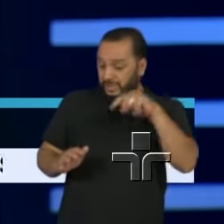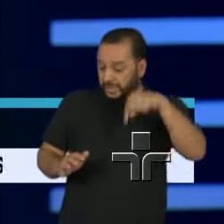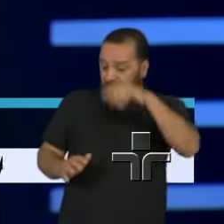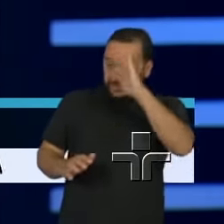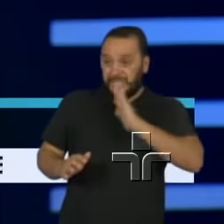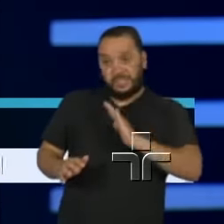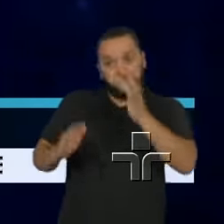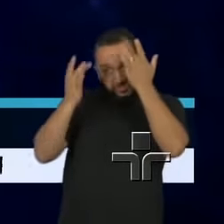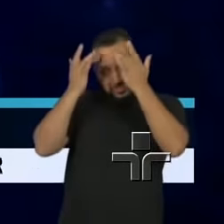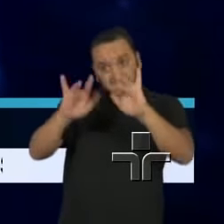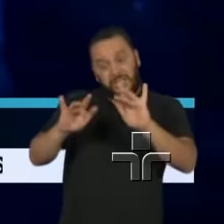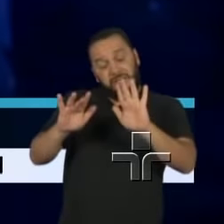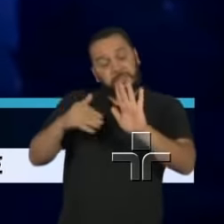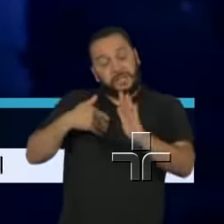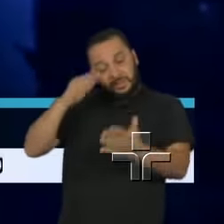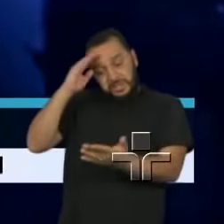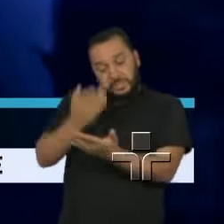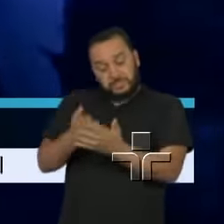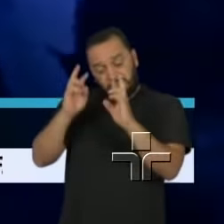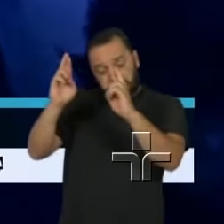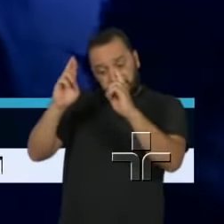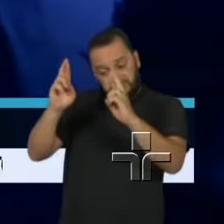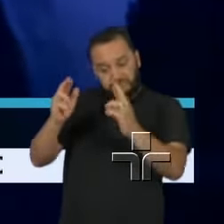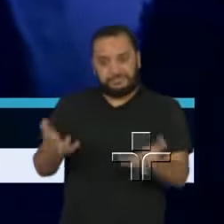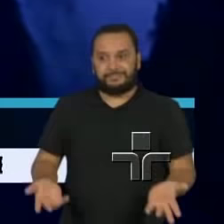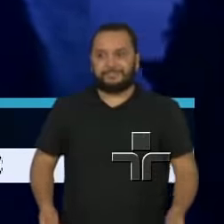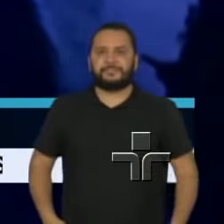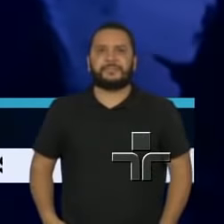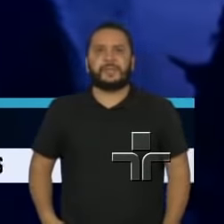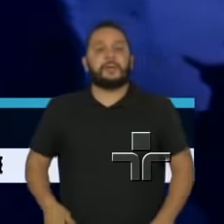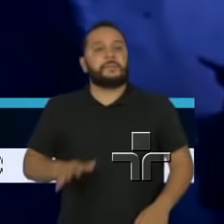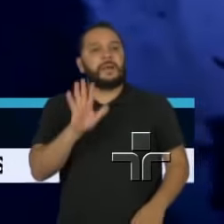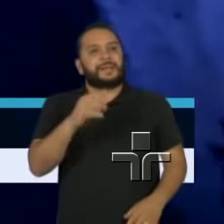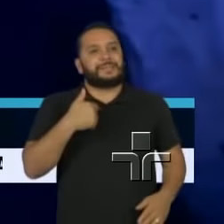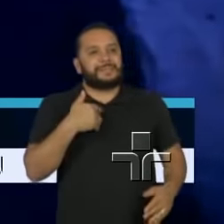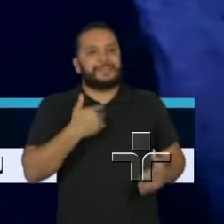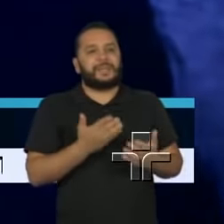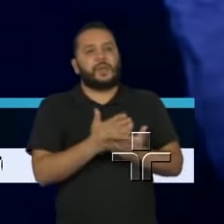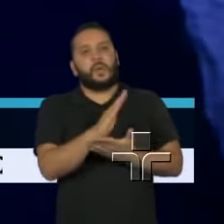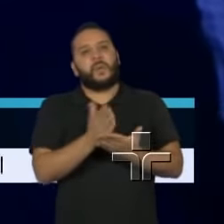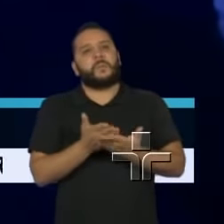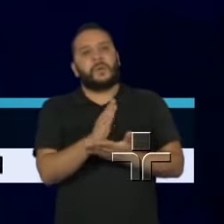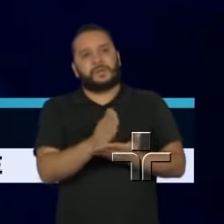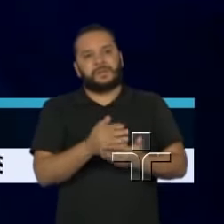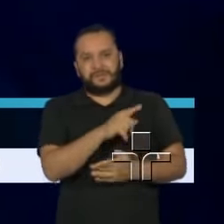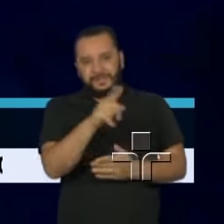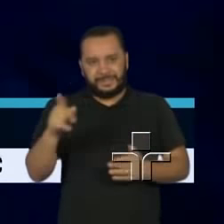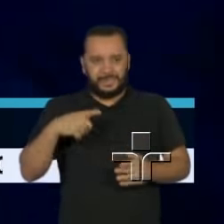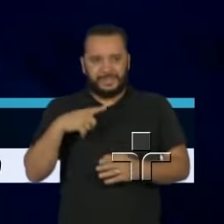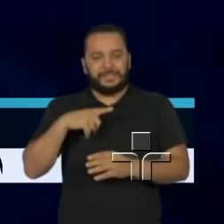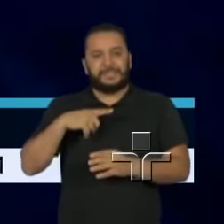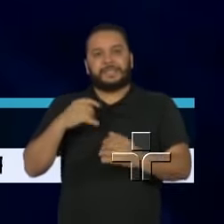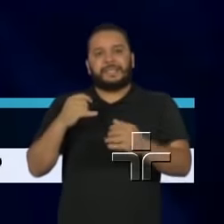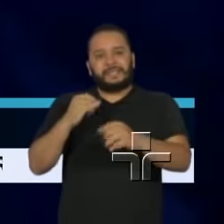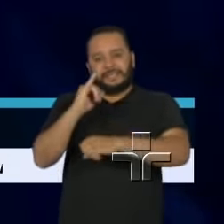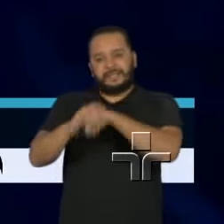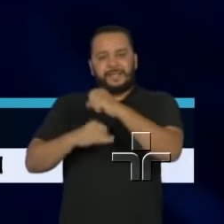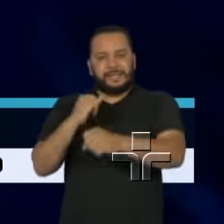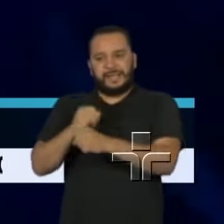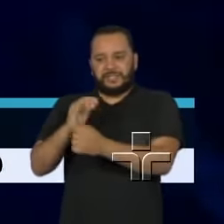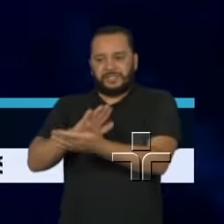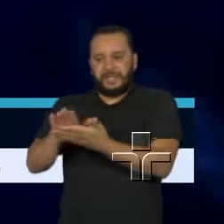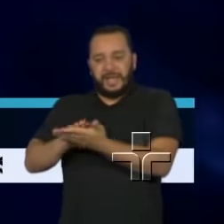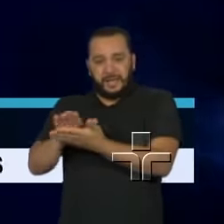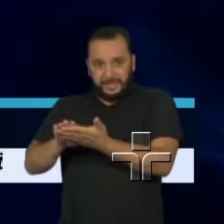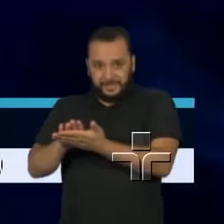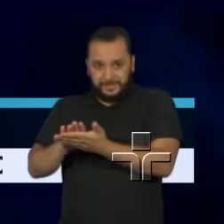está uma briga boa. Agora, particularmente aqui, o que mais incomoda vocês? A falta de sinal, a cobrança indevida